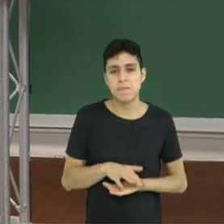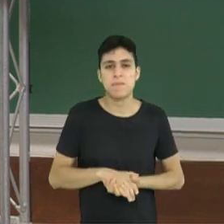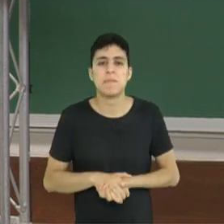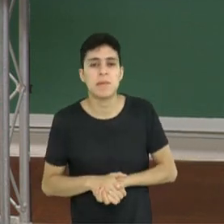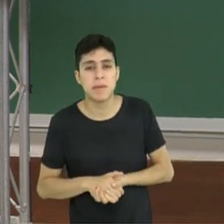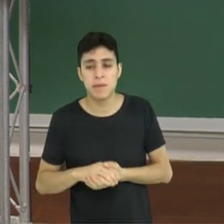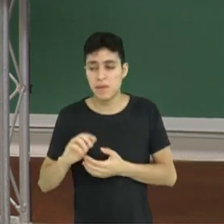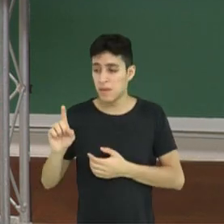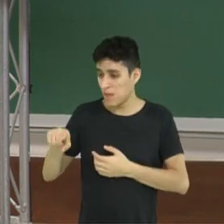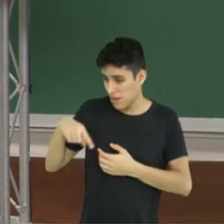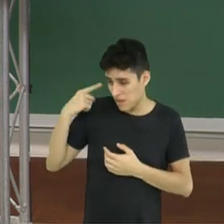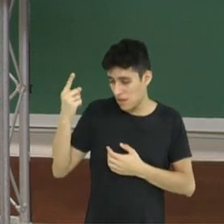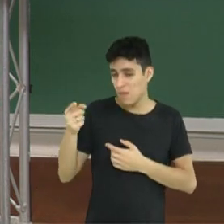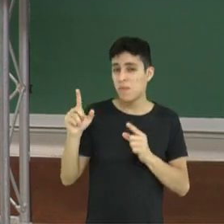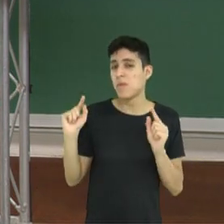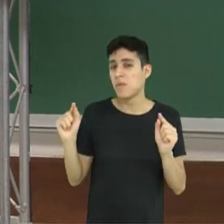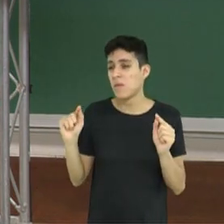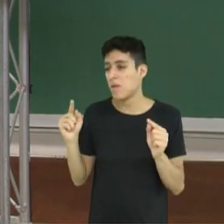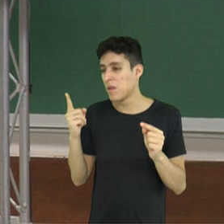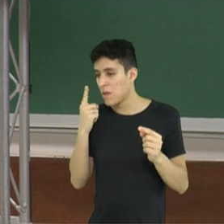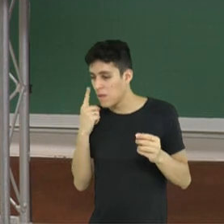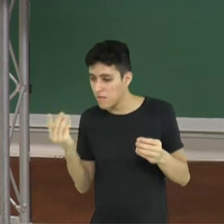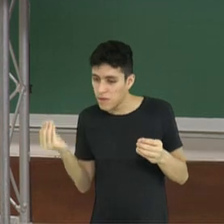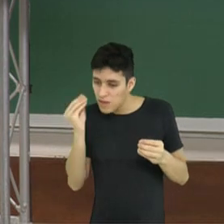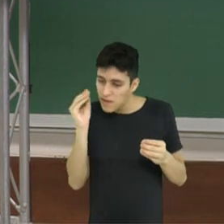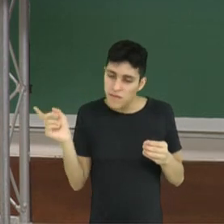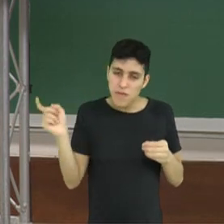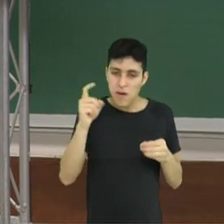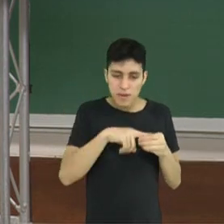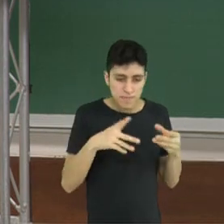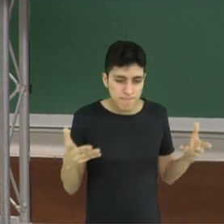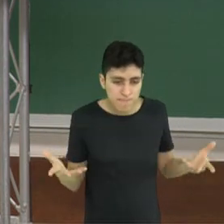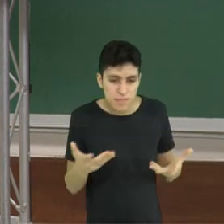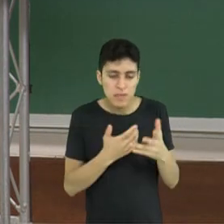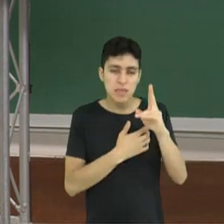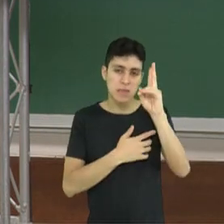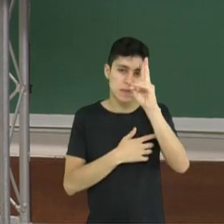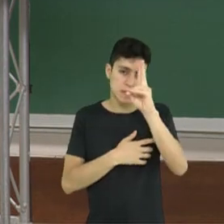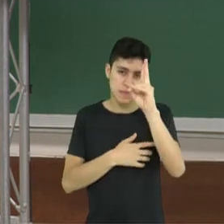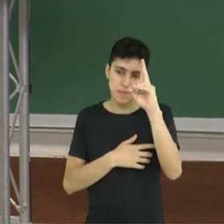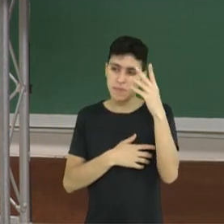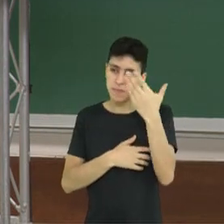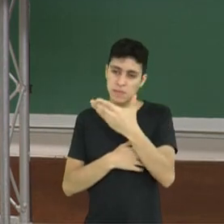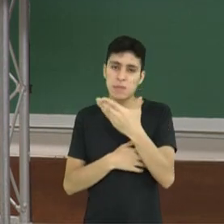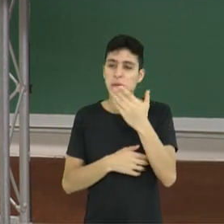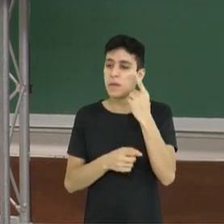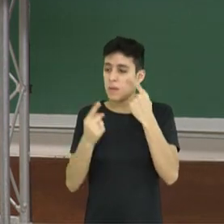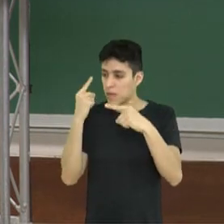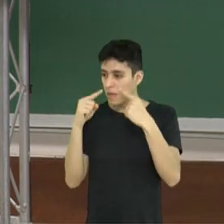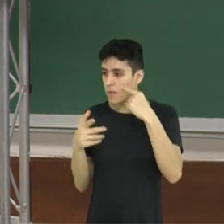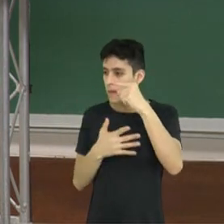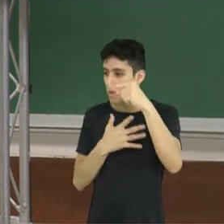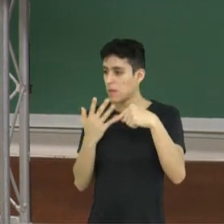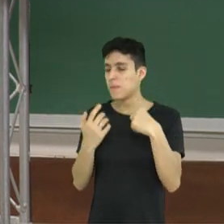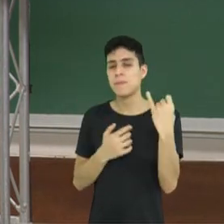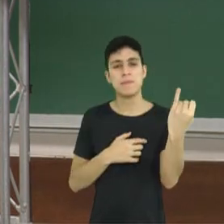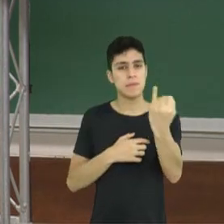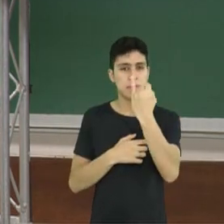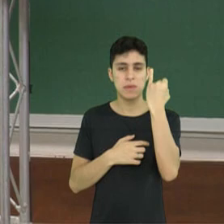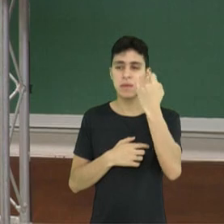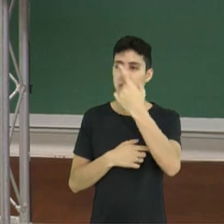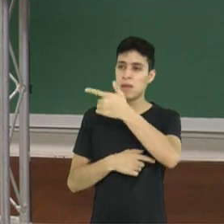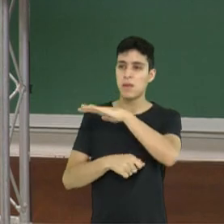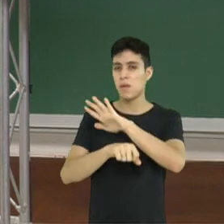e depois do tempo foram revitalizar a história do ele descobriu no tantas coisas importantes